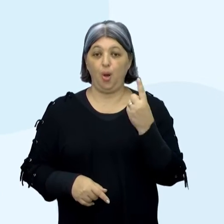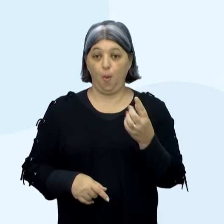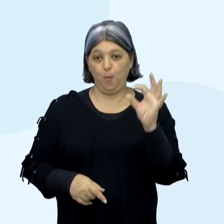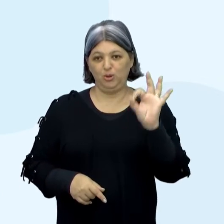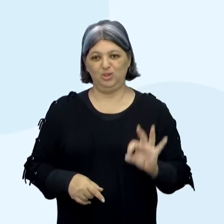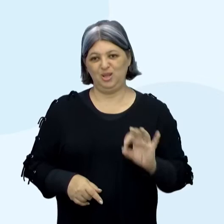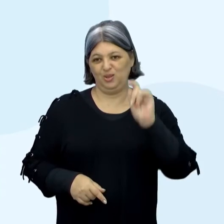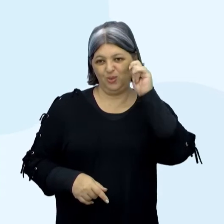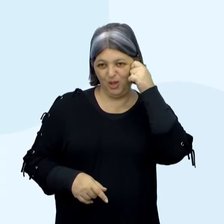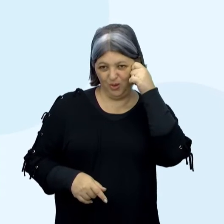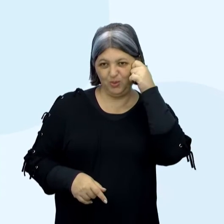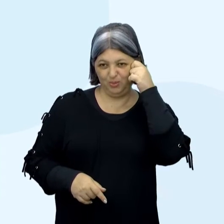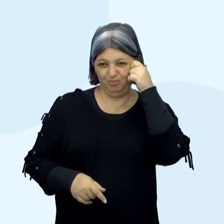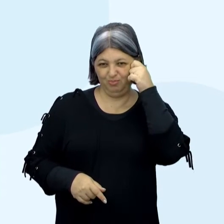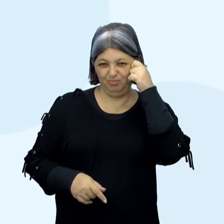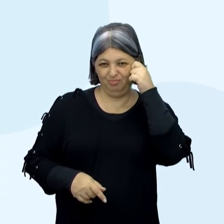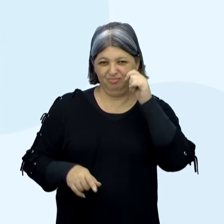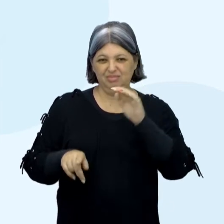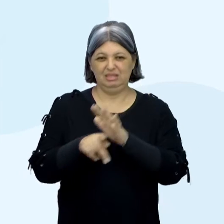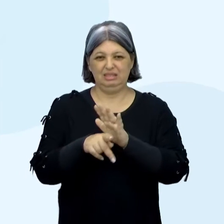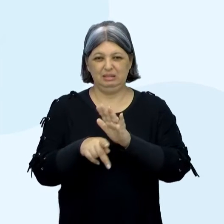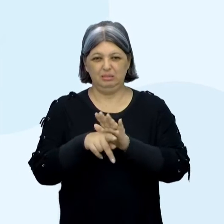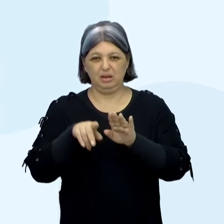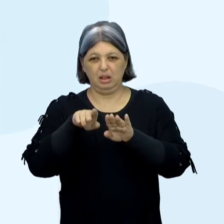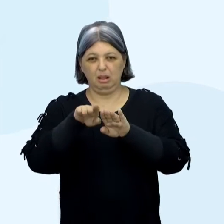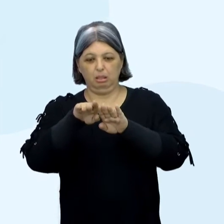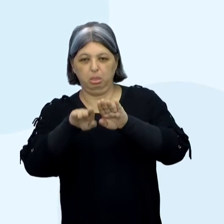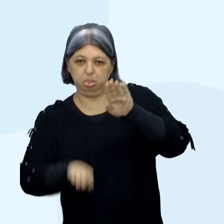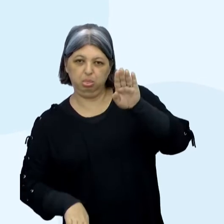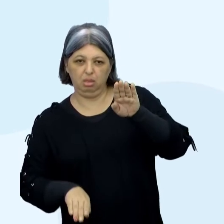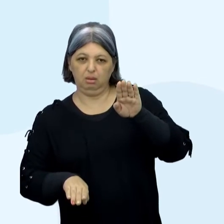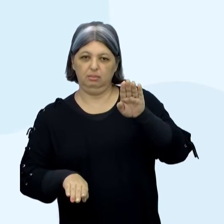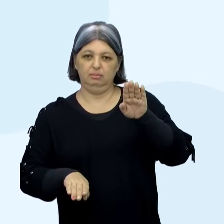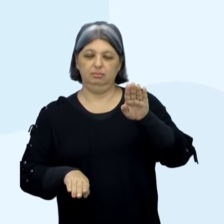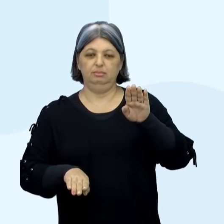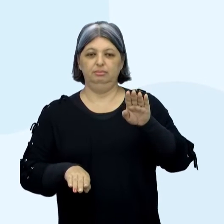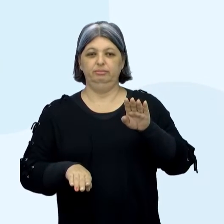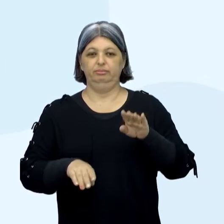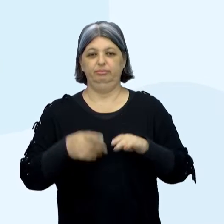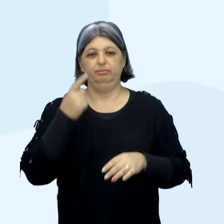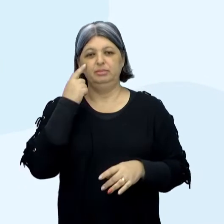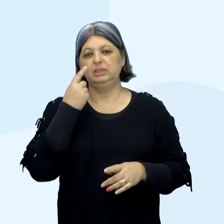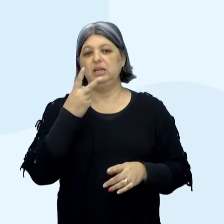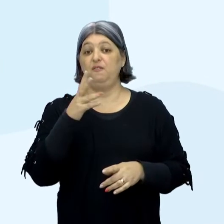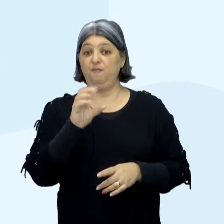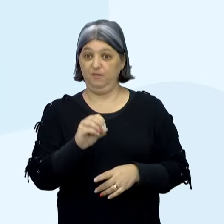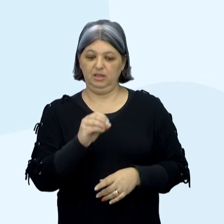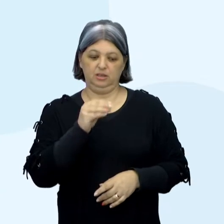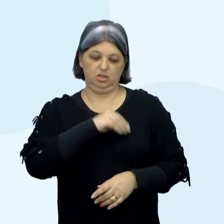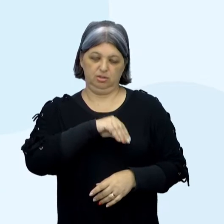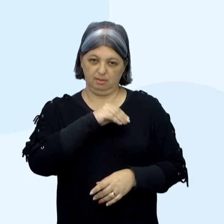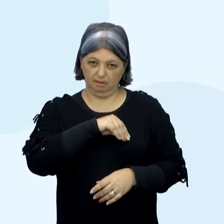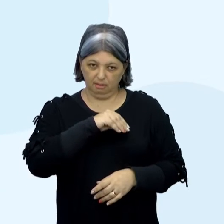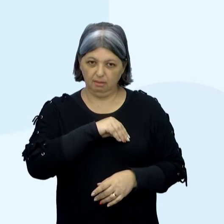48,1% são negros. Salário maior de 20 salários mínimos, então considerado aí